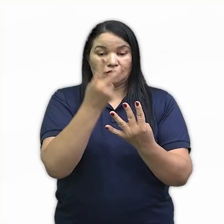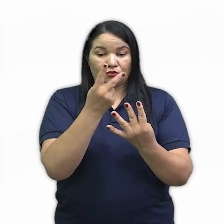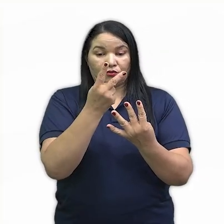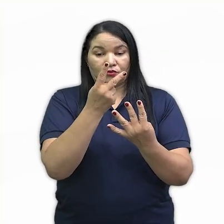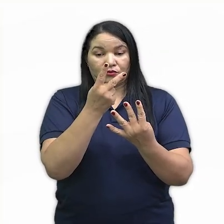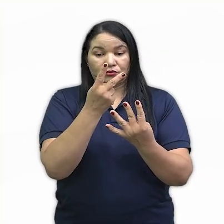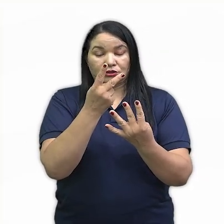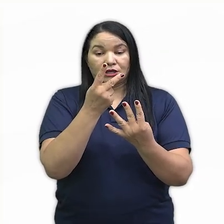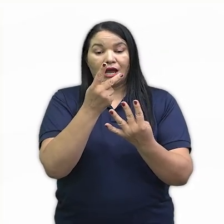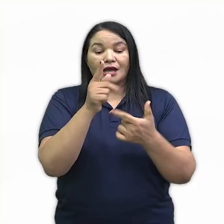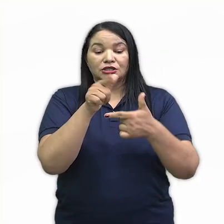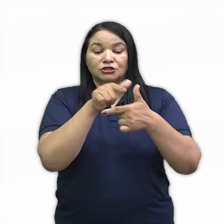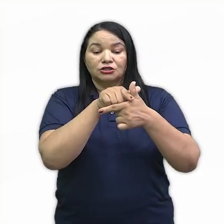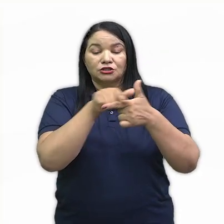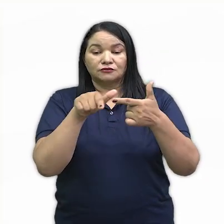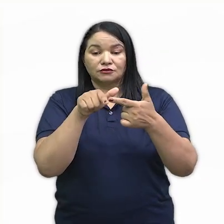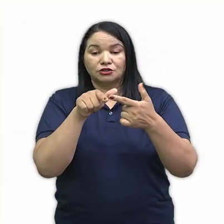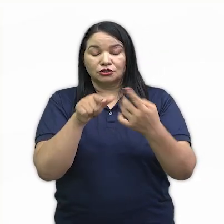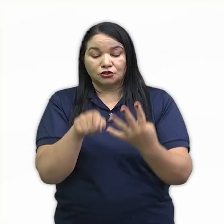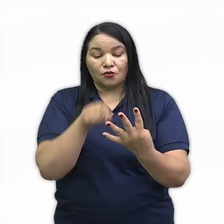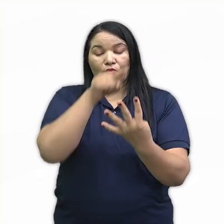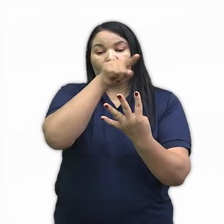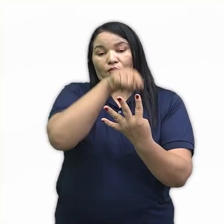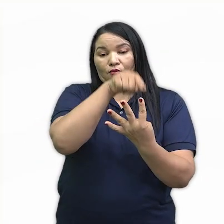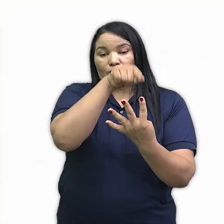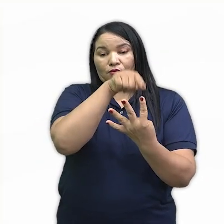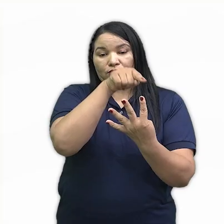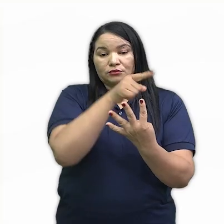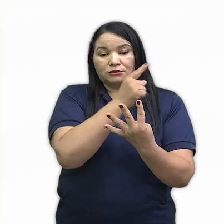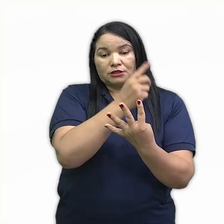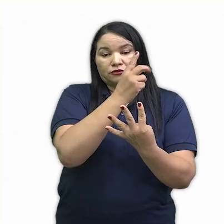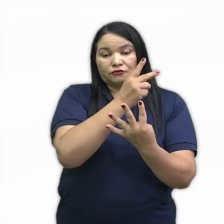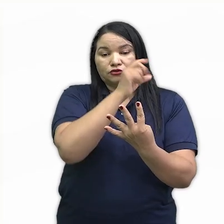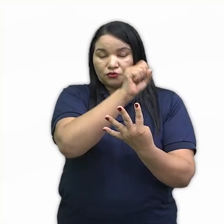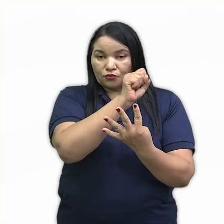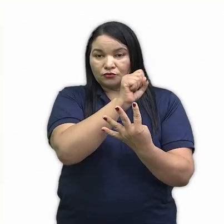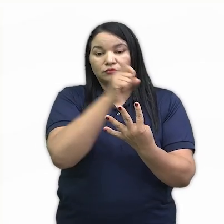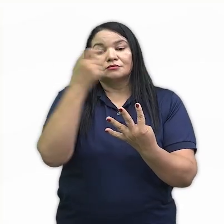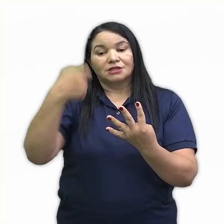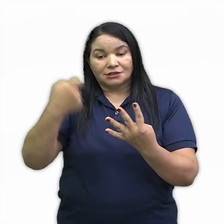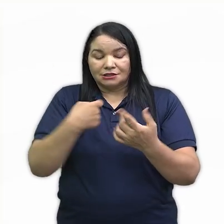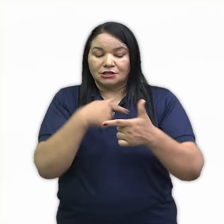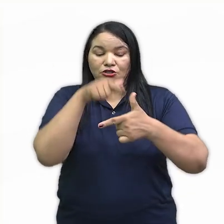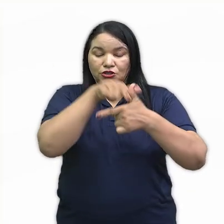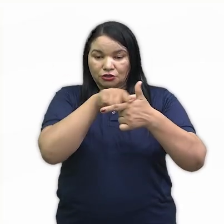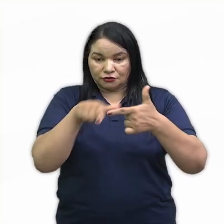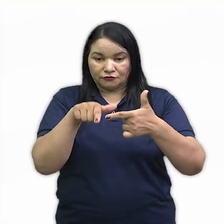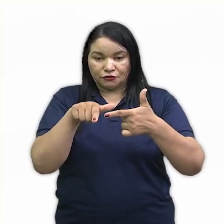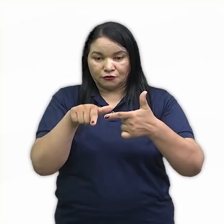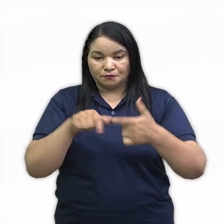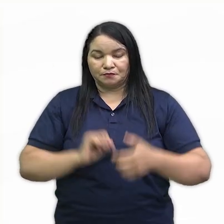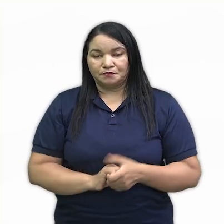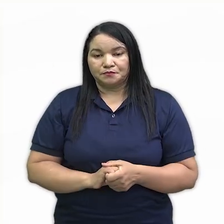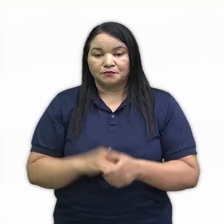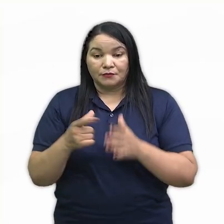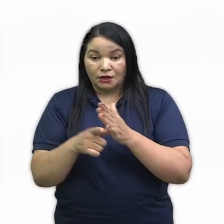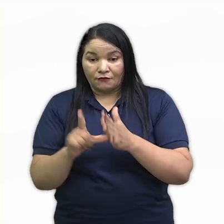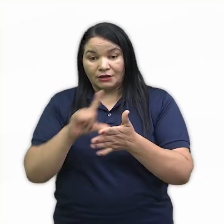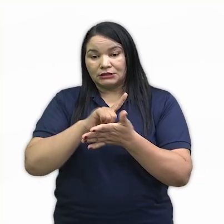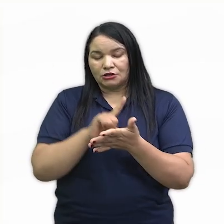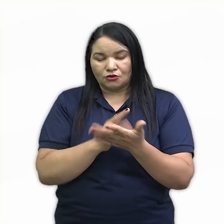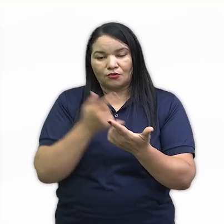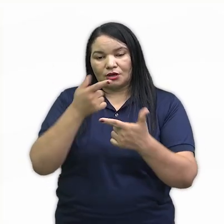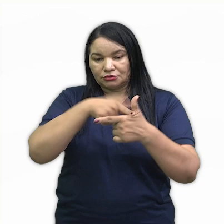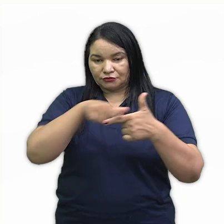termo anterior, tá? Então, a gente tem que dividir, então, pelo termo anterior para